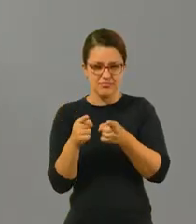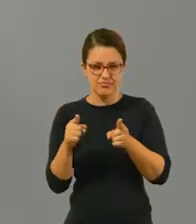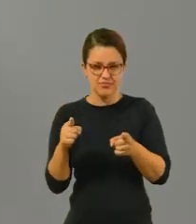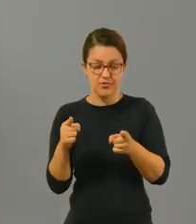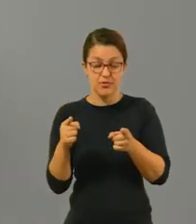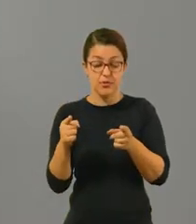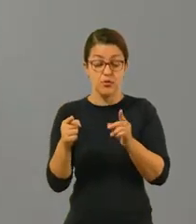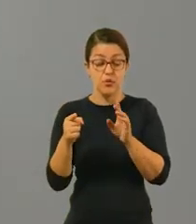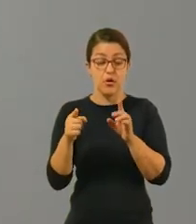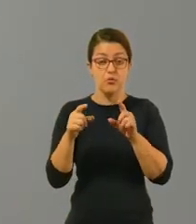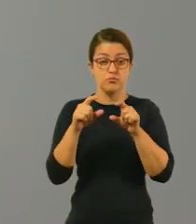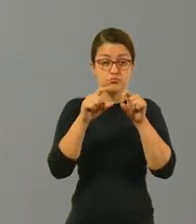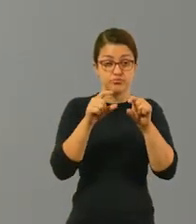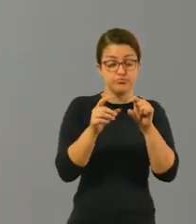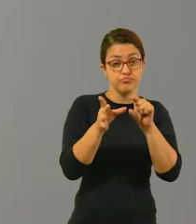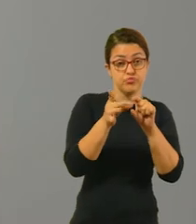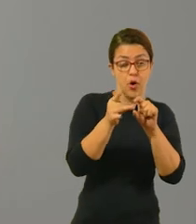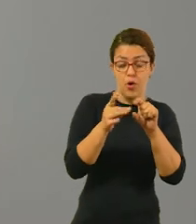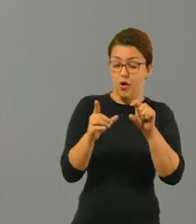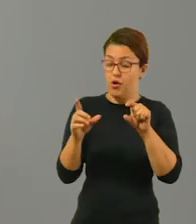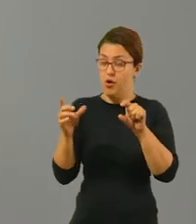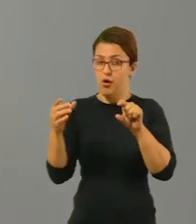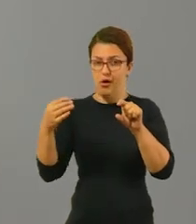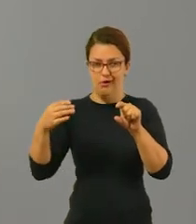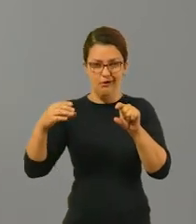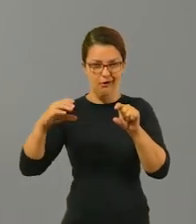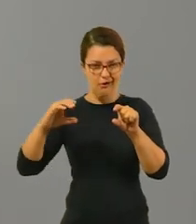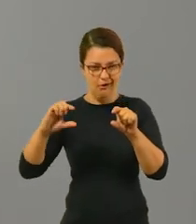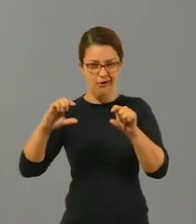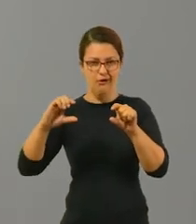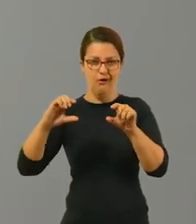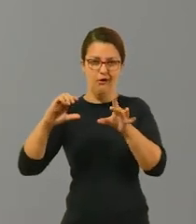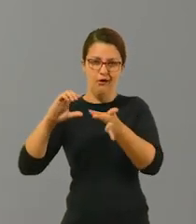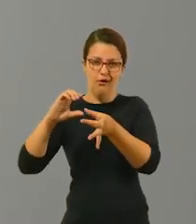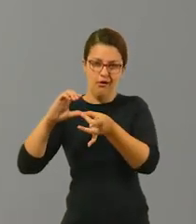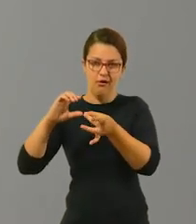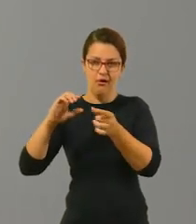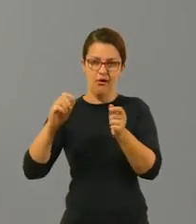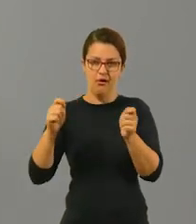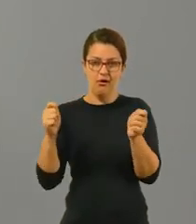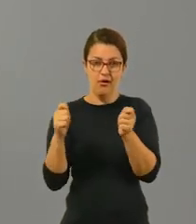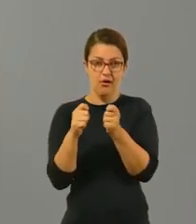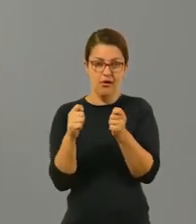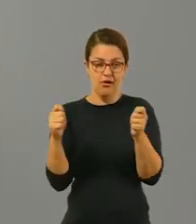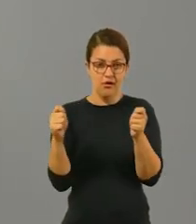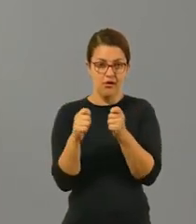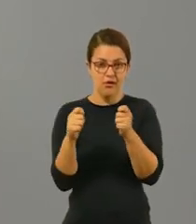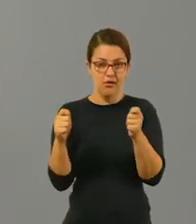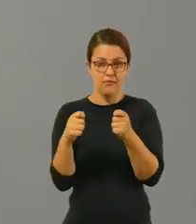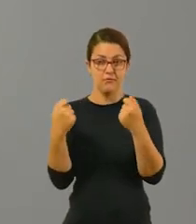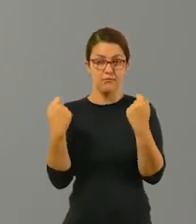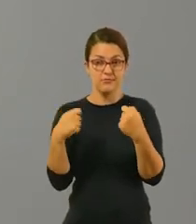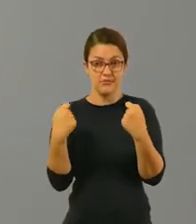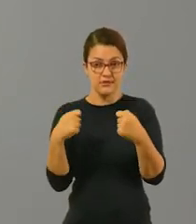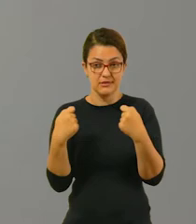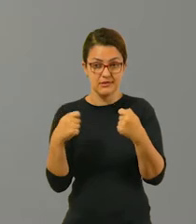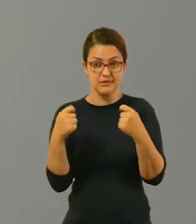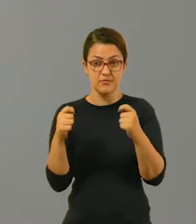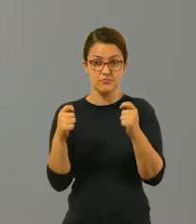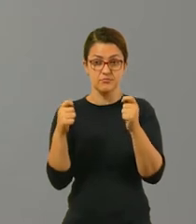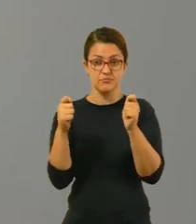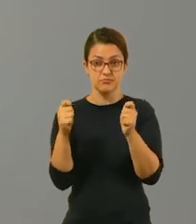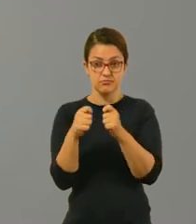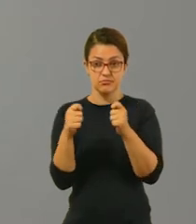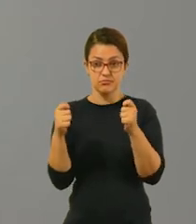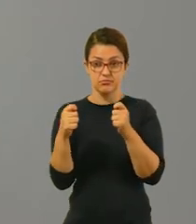Aqui, depois que vocês colaram, tá, a sanfoninha no rosto e na cauda do dragão, precisamos